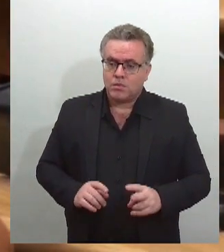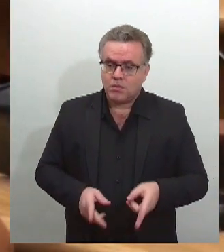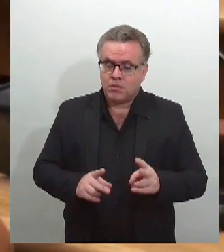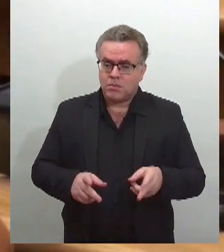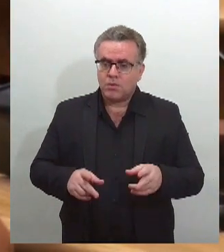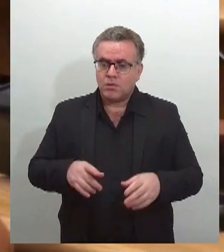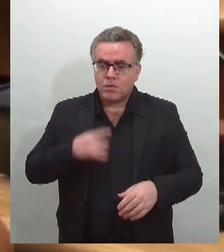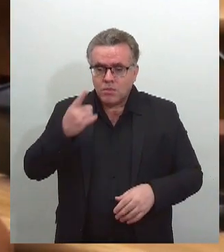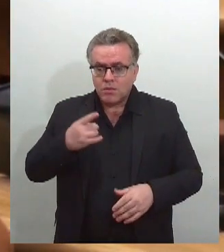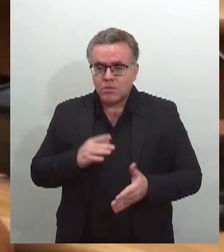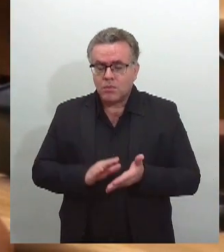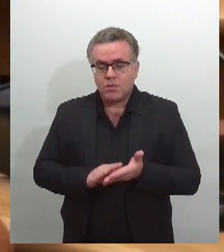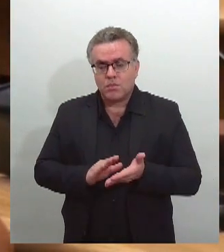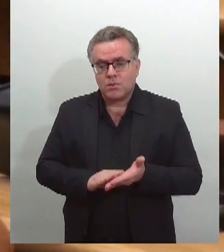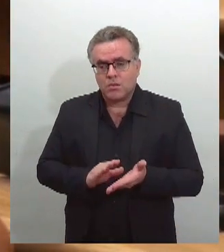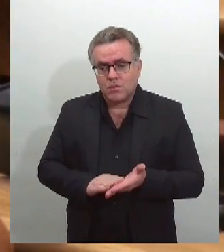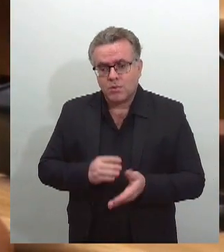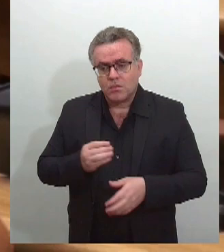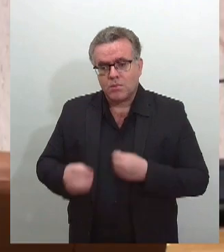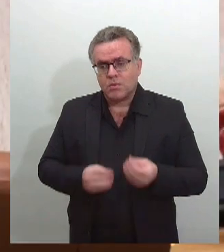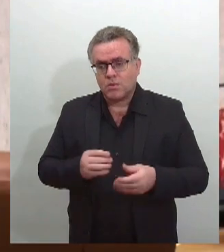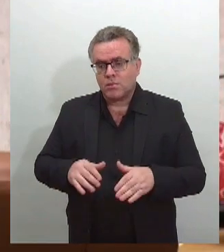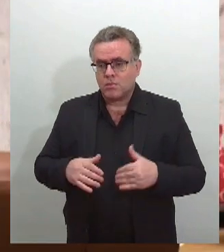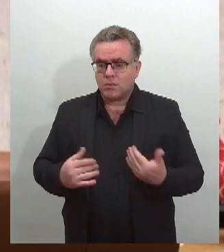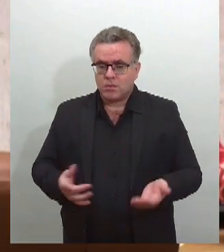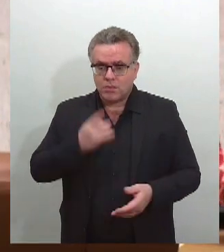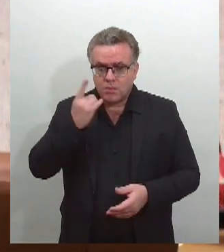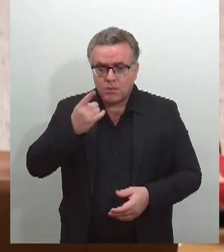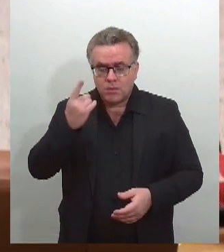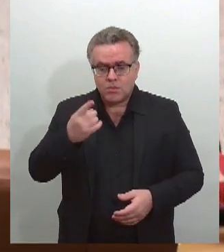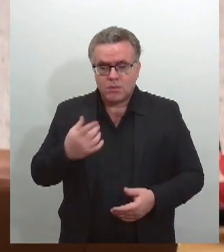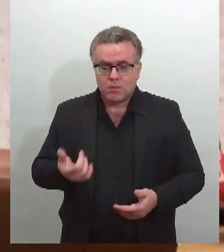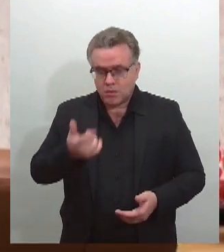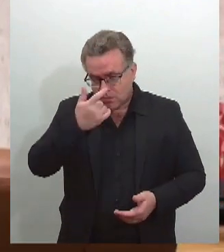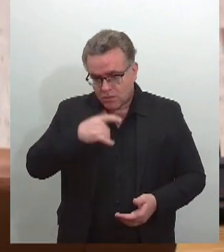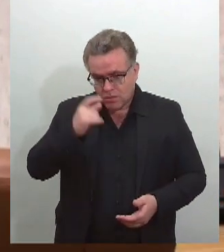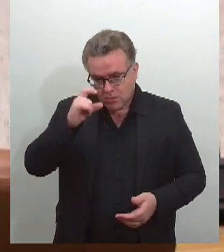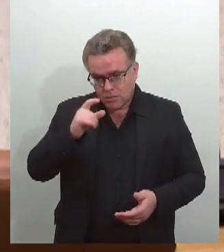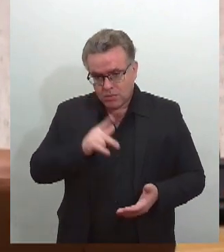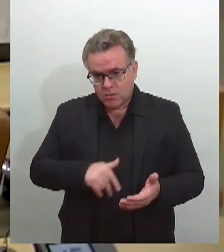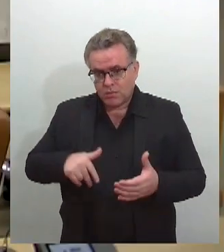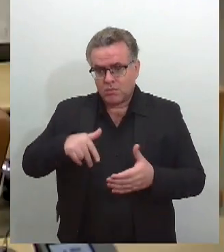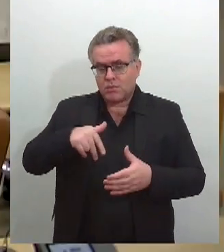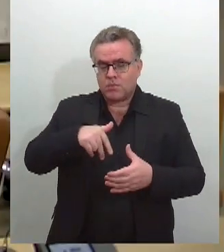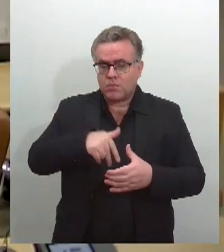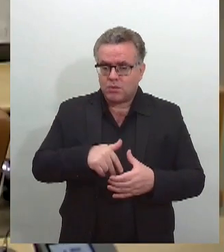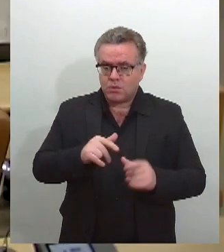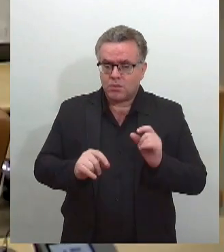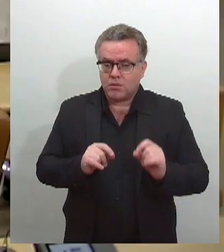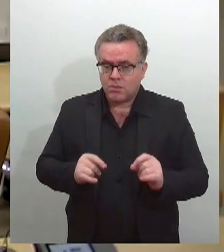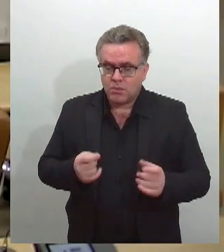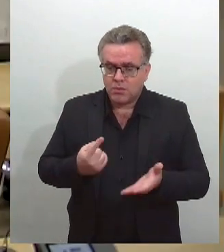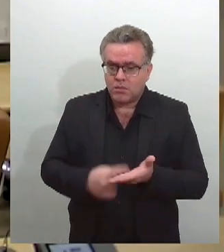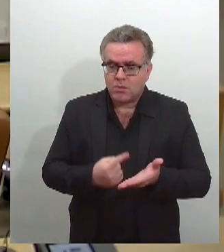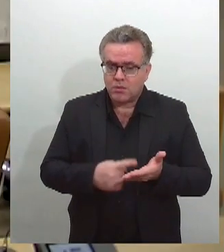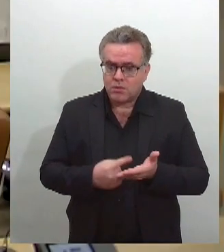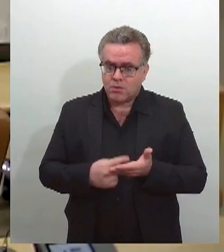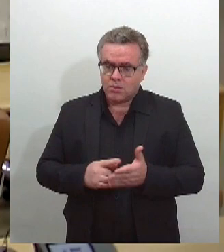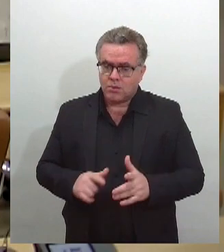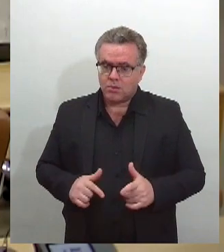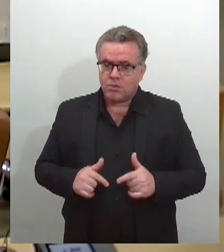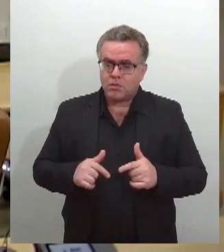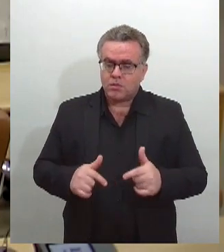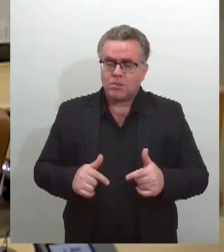da propositura, o deputado Jorge Passos, e se colocaram à disposição dos produtores na busca de solucionar